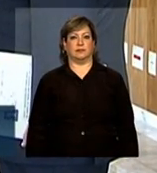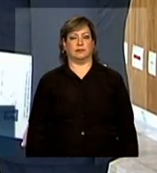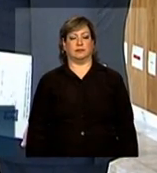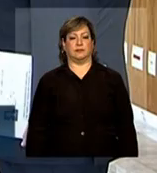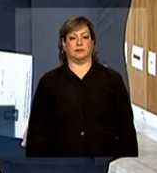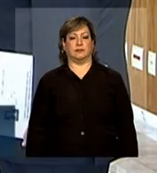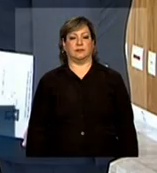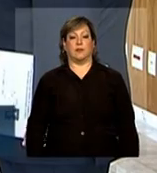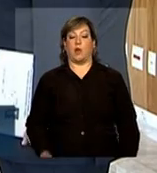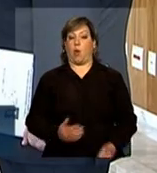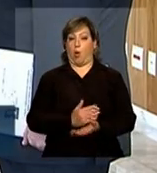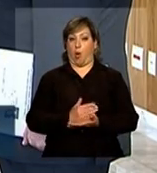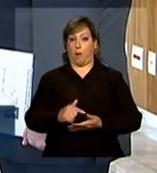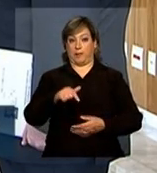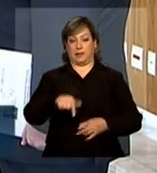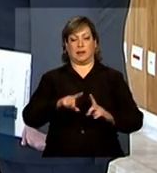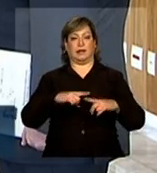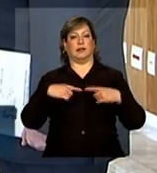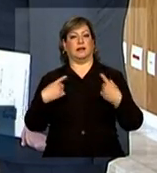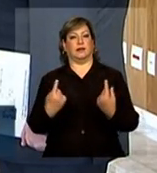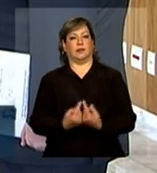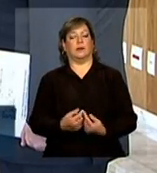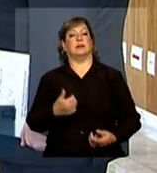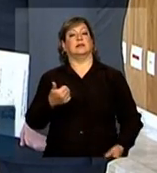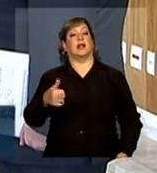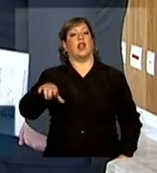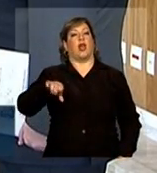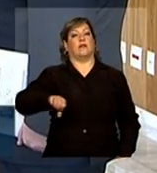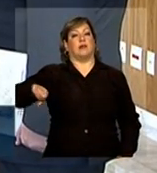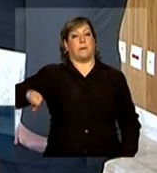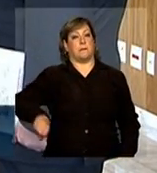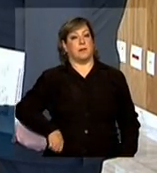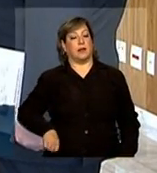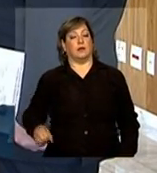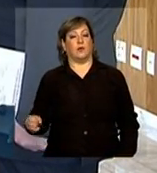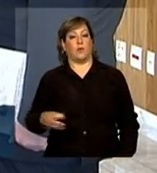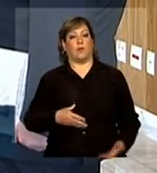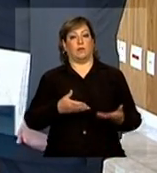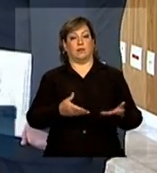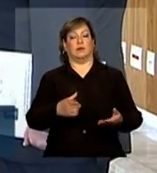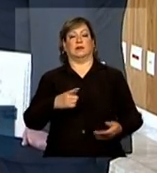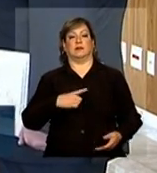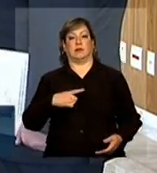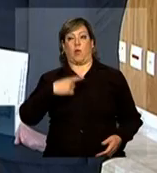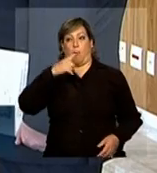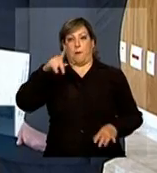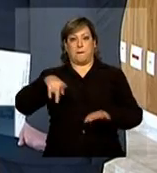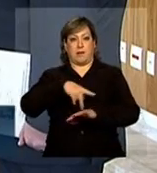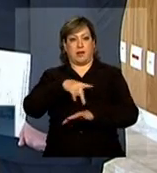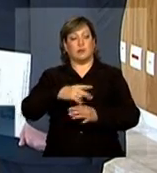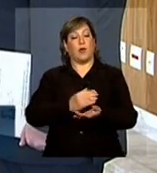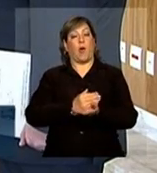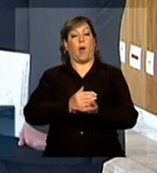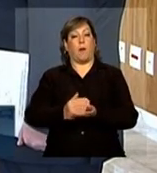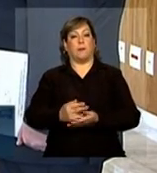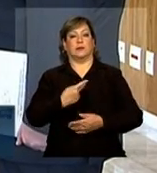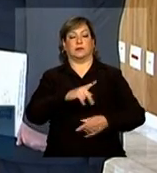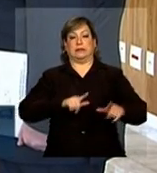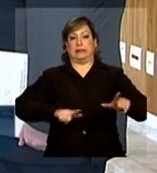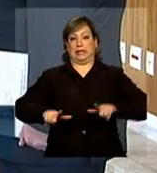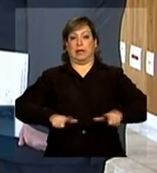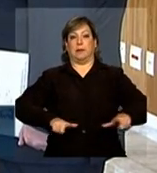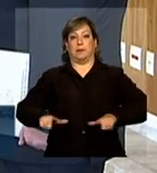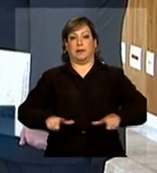A partir dessa cerimônia, 19 embaixadores estrangeiros dão início às suas